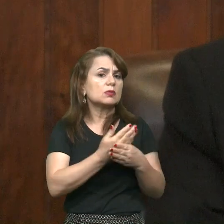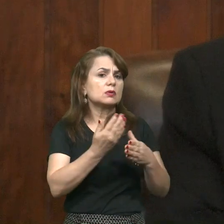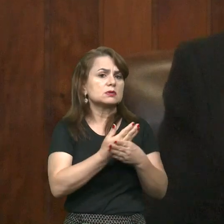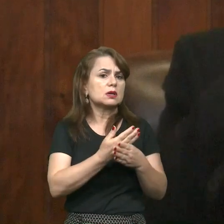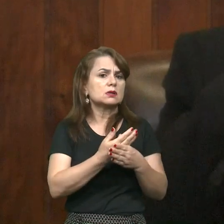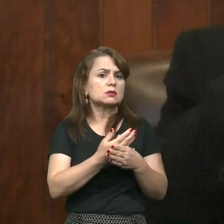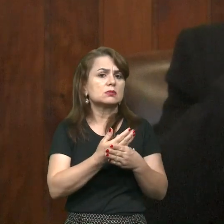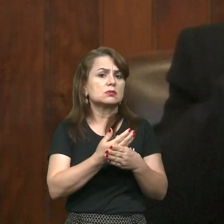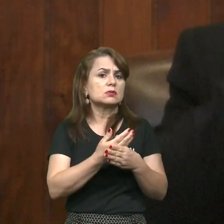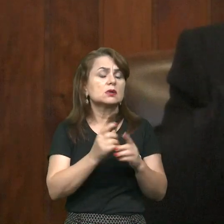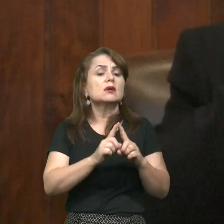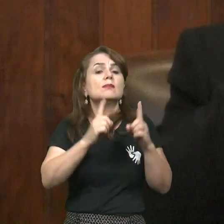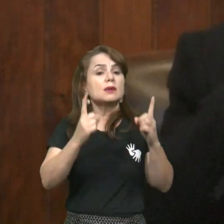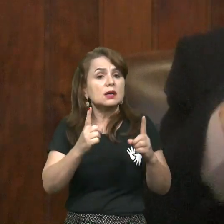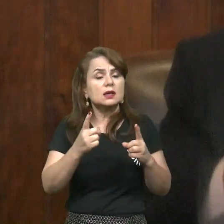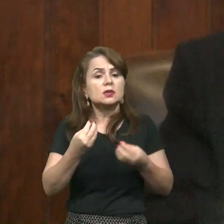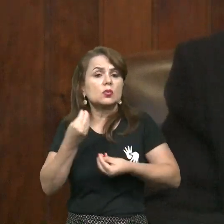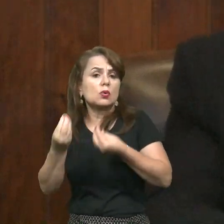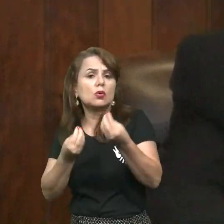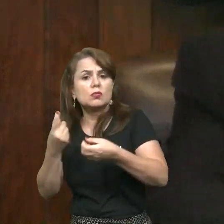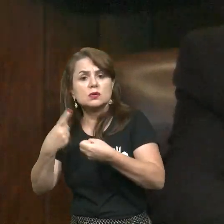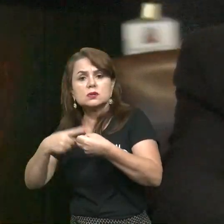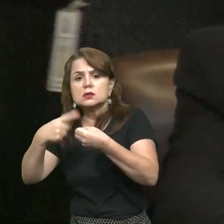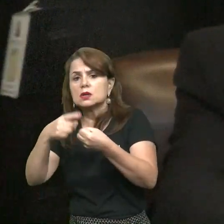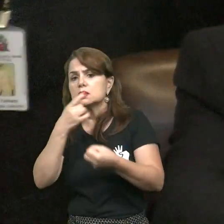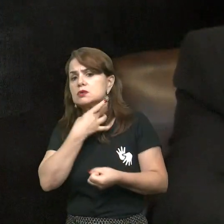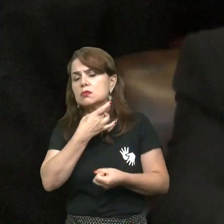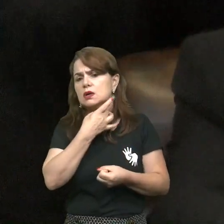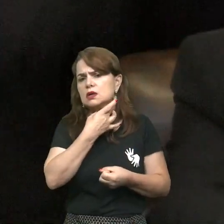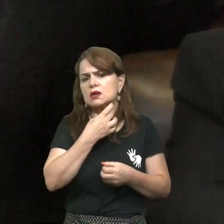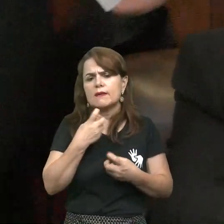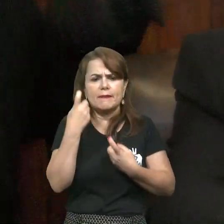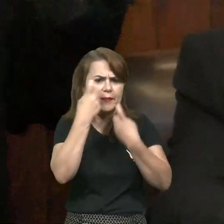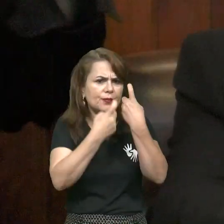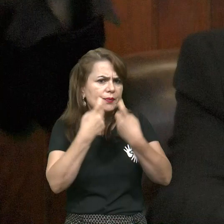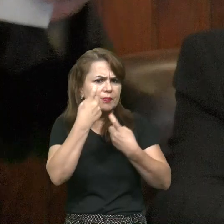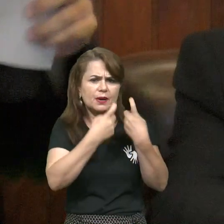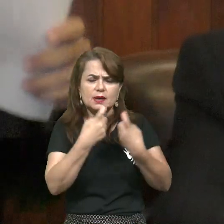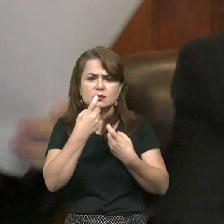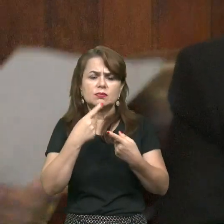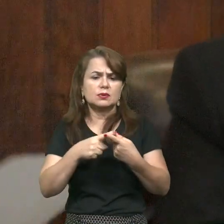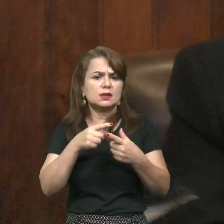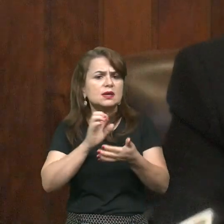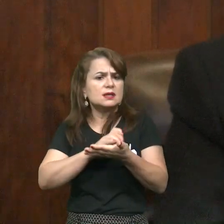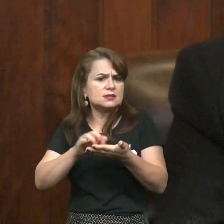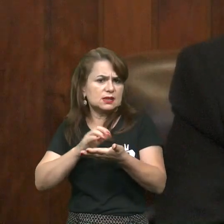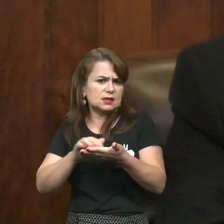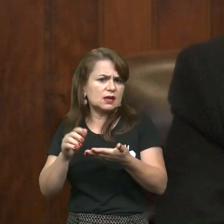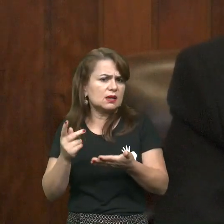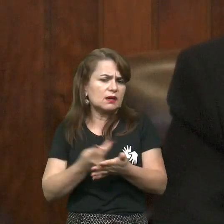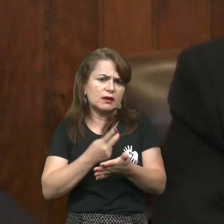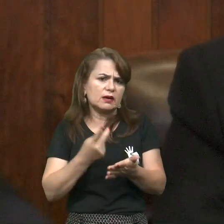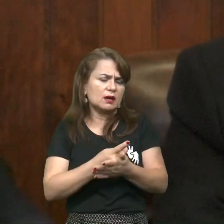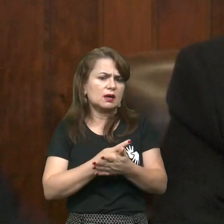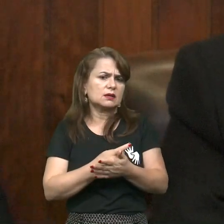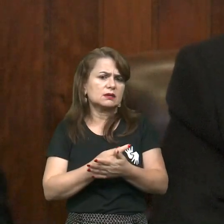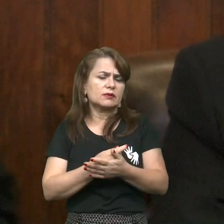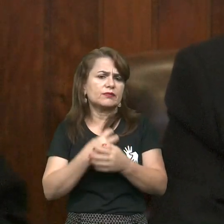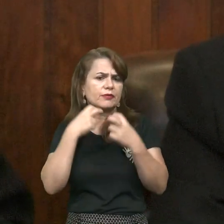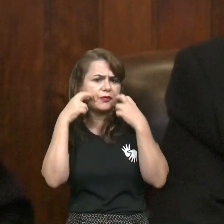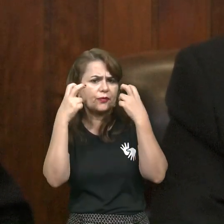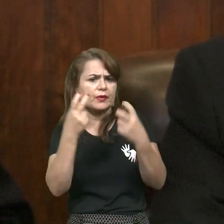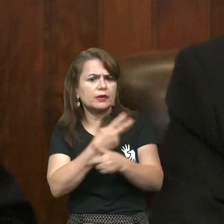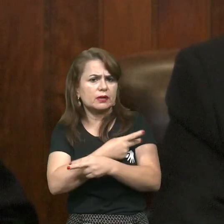isso, a cidade agoniza em meio a escândalos envolvendo aquela secretaria, inclusive com alguns casos